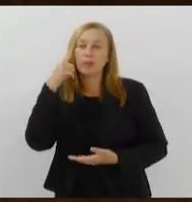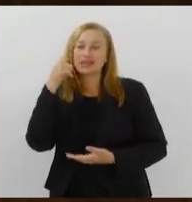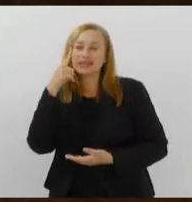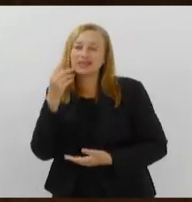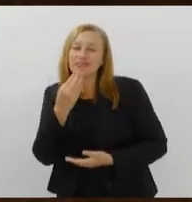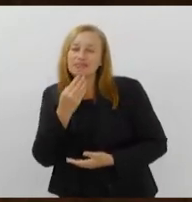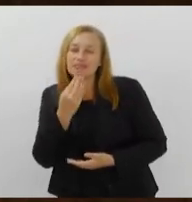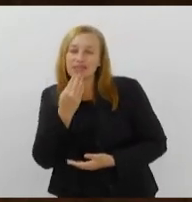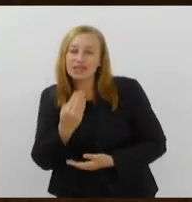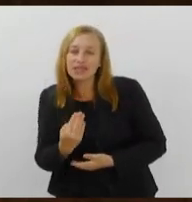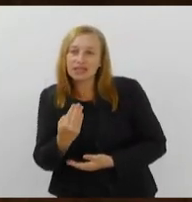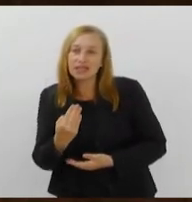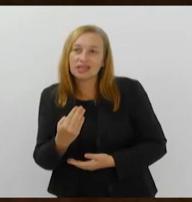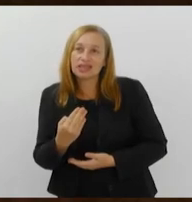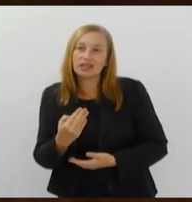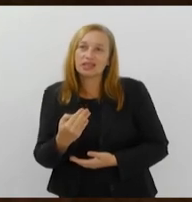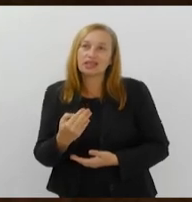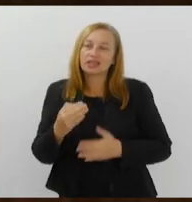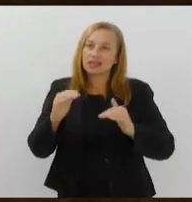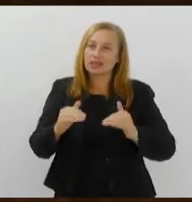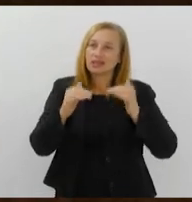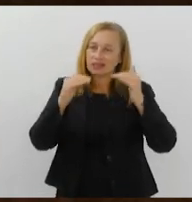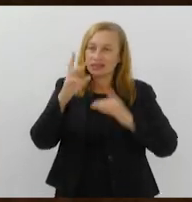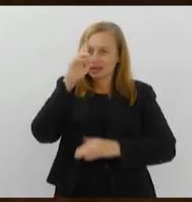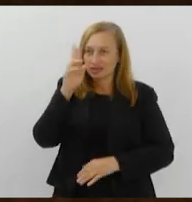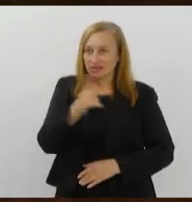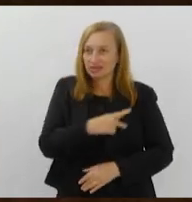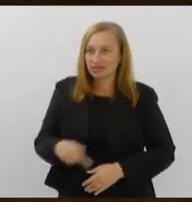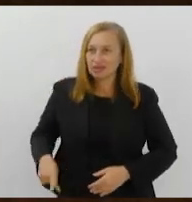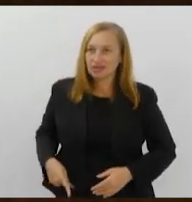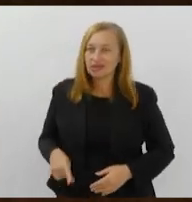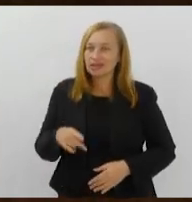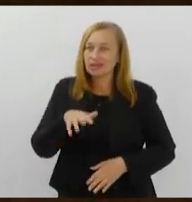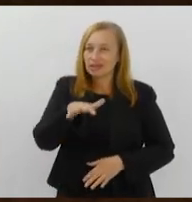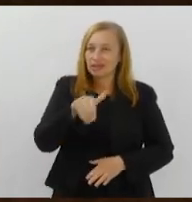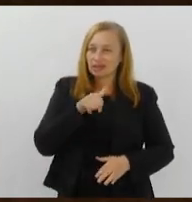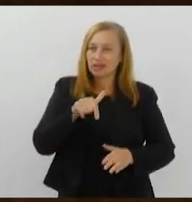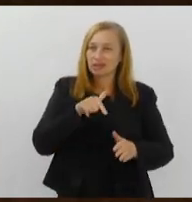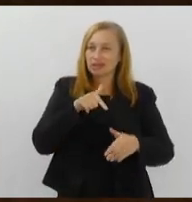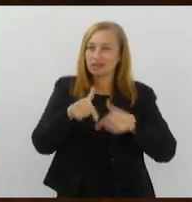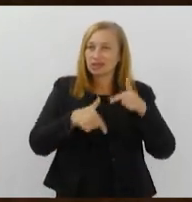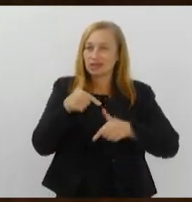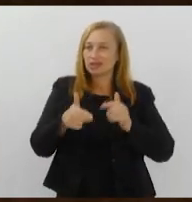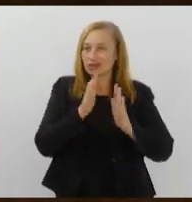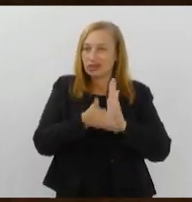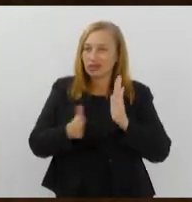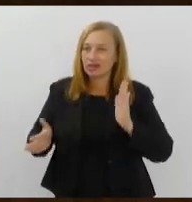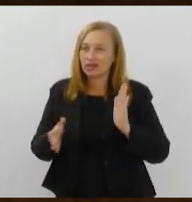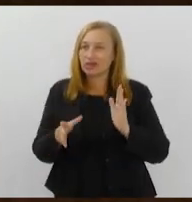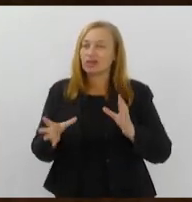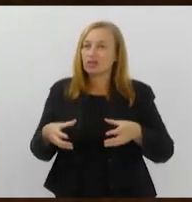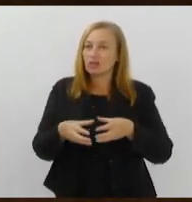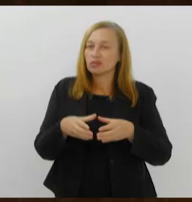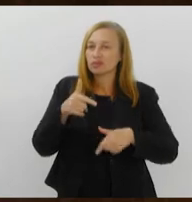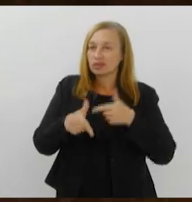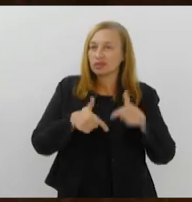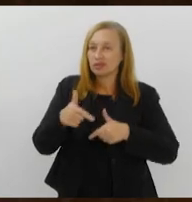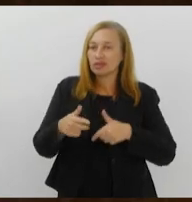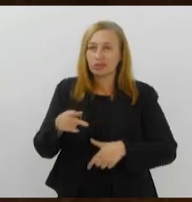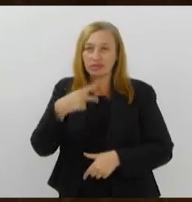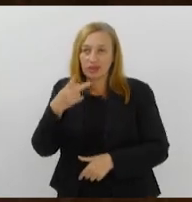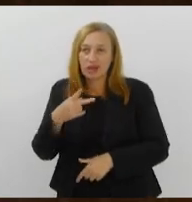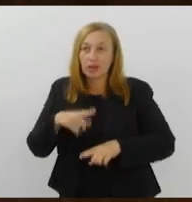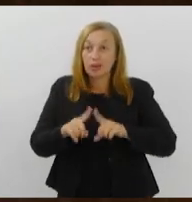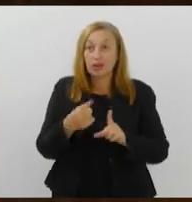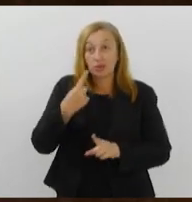pedir para que a senhora, Vossa Excelência, chamasse os trabalhos à ordem, para que eu pudesse, como presidenta da Comissão de Trabalho, emitir parecer, mas como